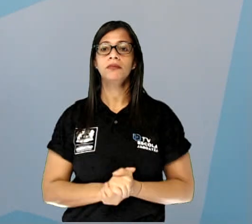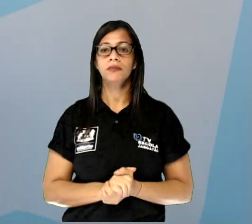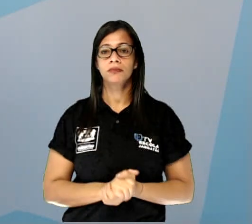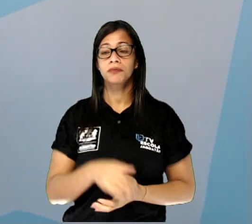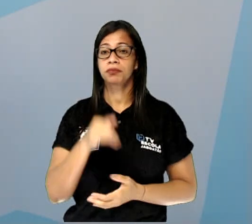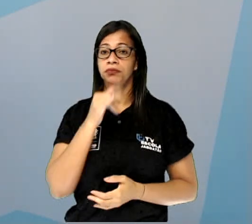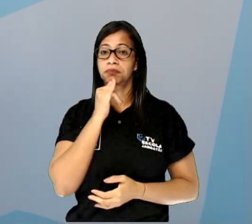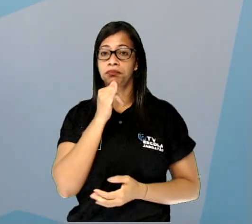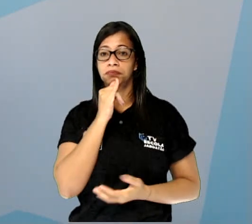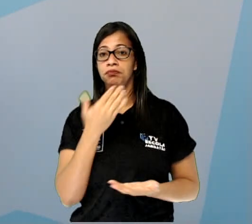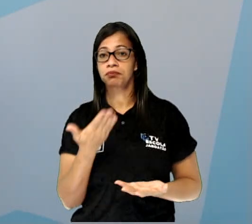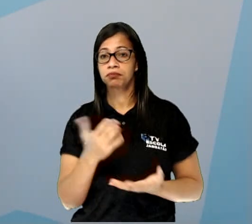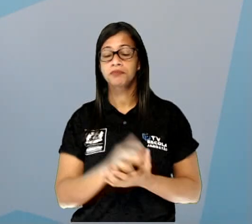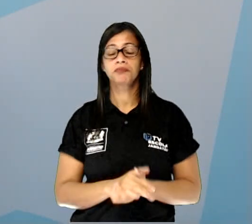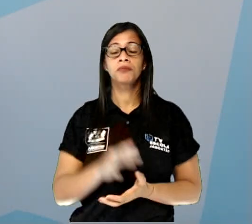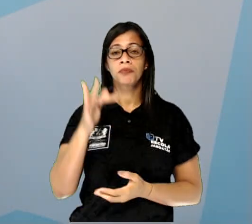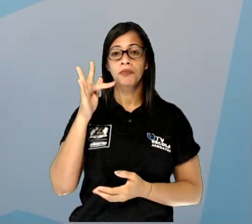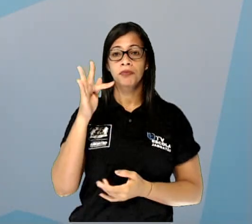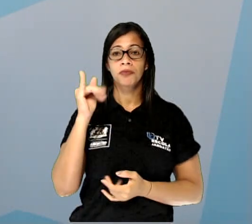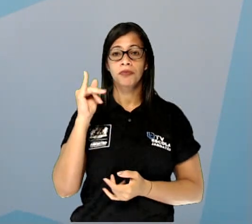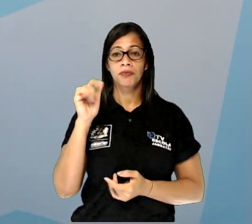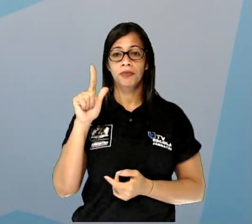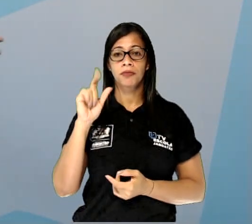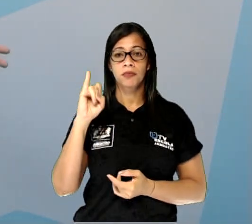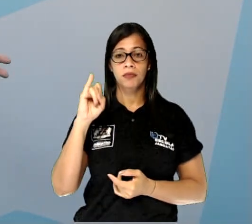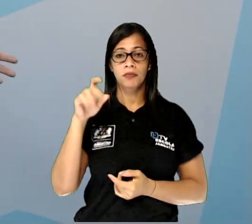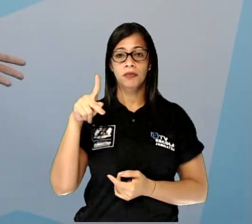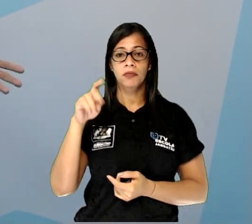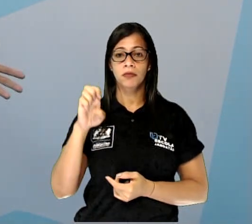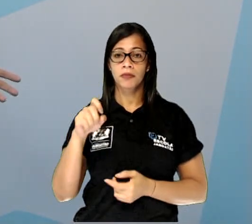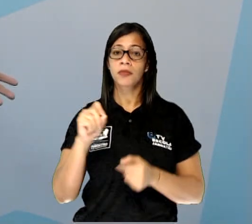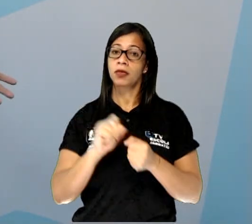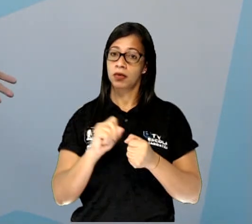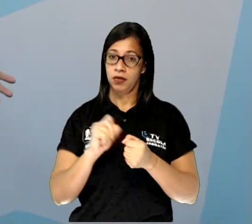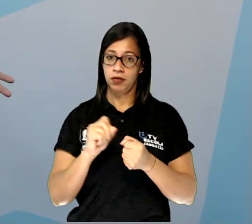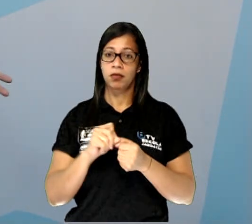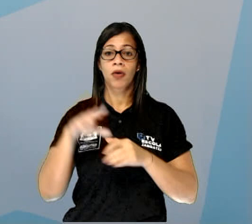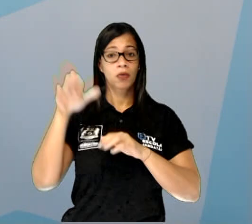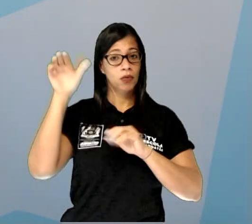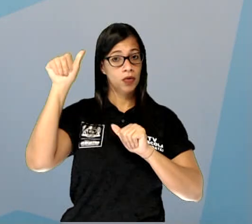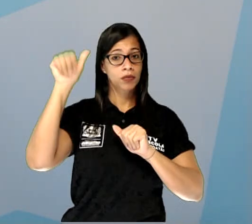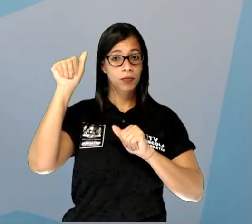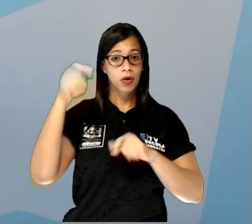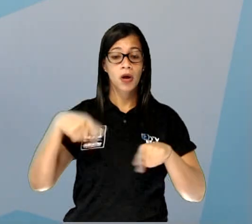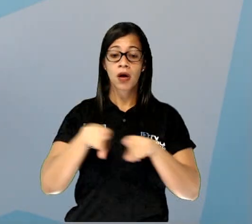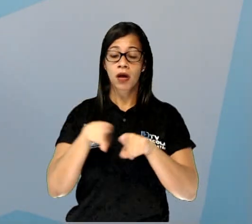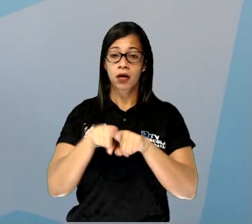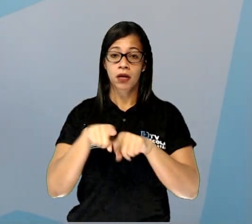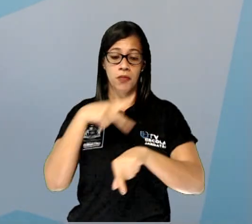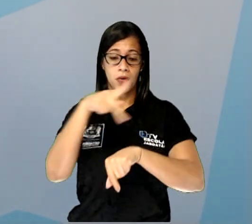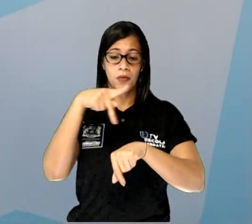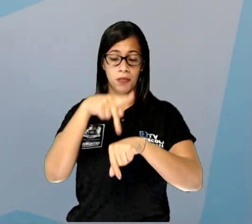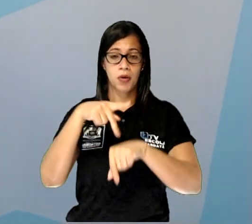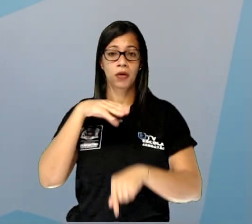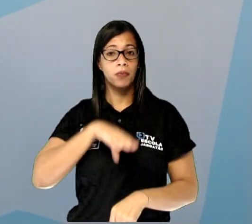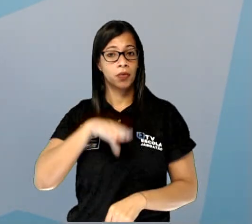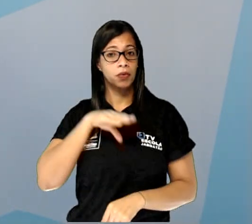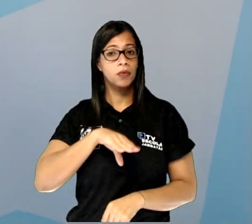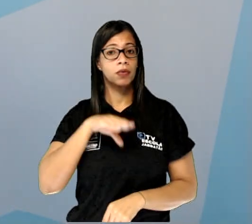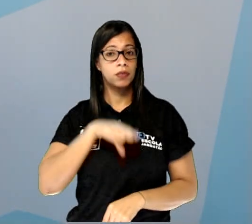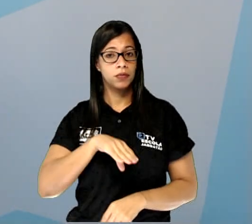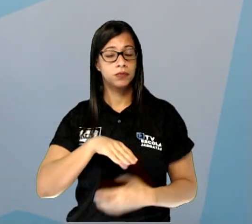Filipe II fez com a Espanha. E o que fez com Portugal. Reparem, de 1580